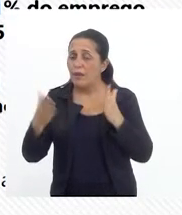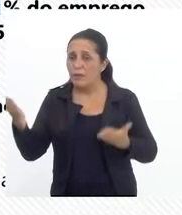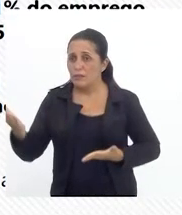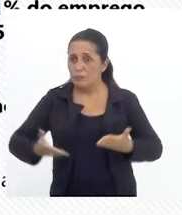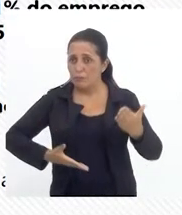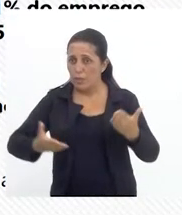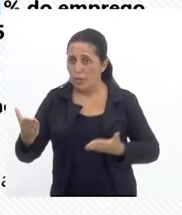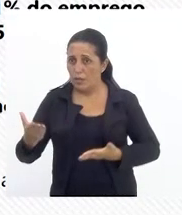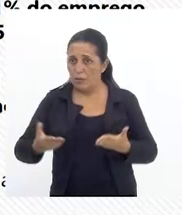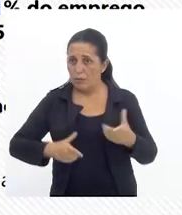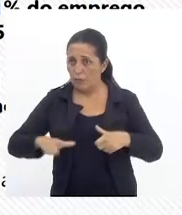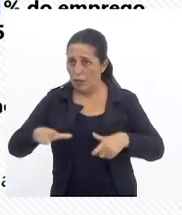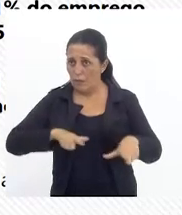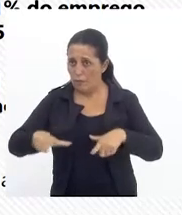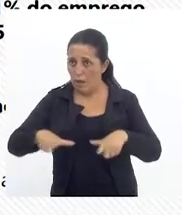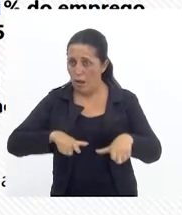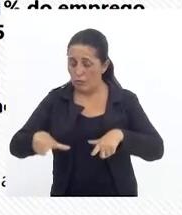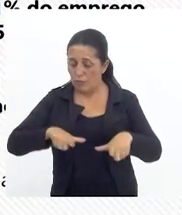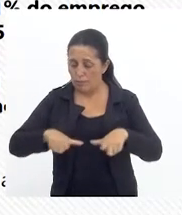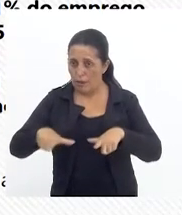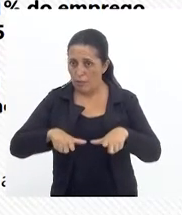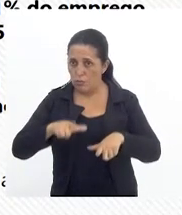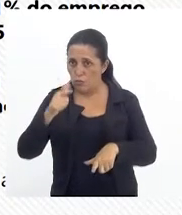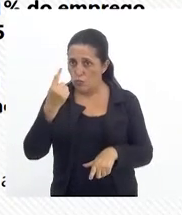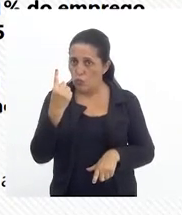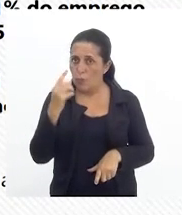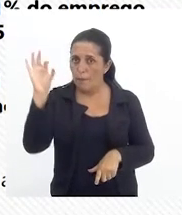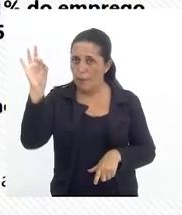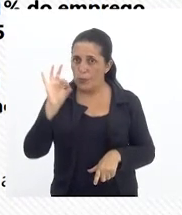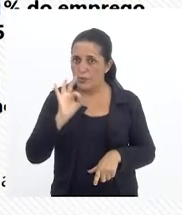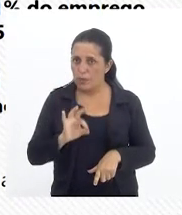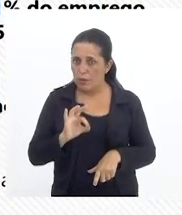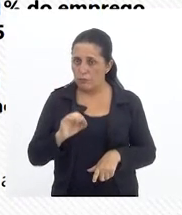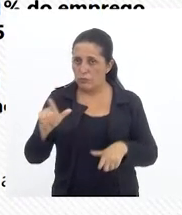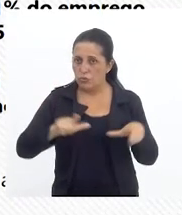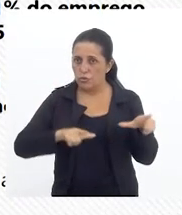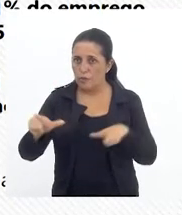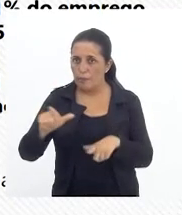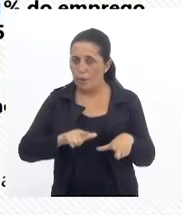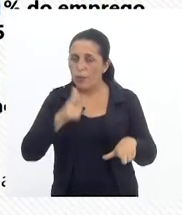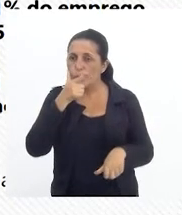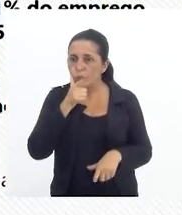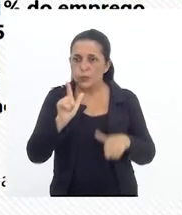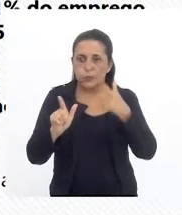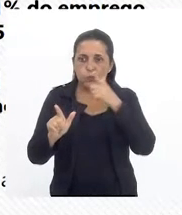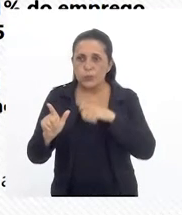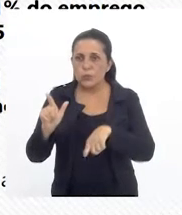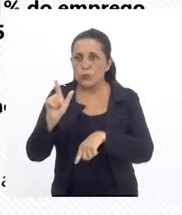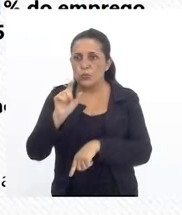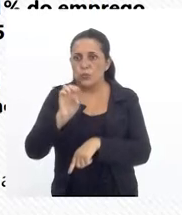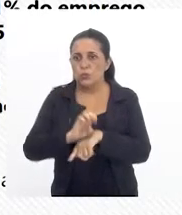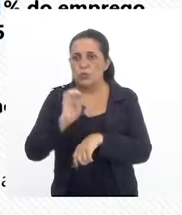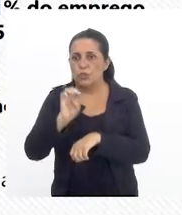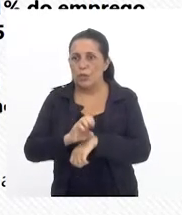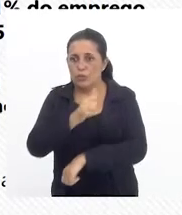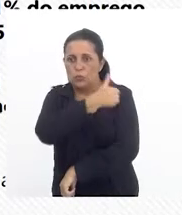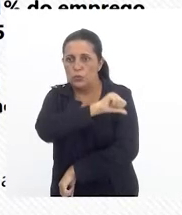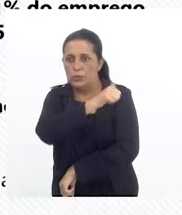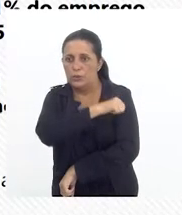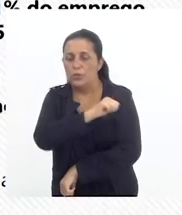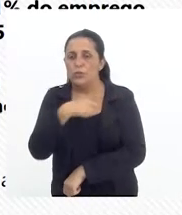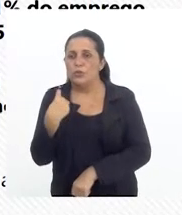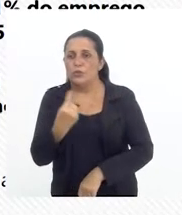gerado para cada um por cento de escuta de empregos gerados no estado do Rio de Janeiro